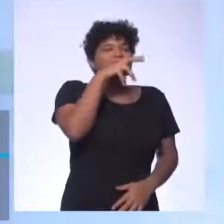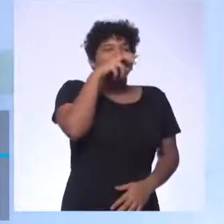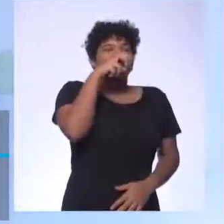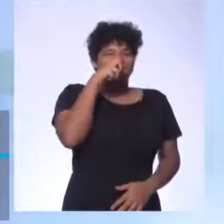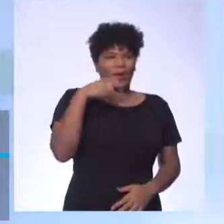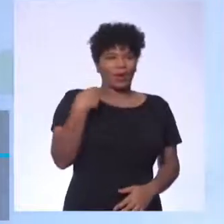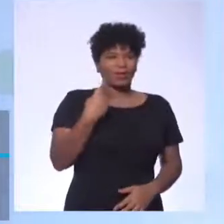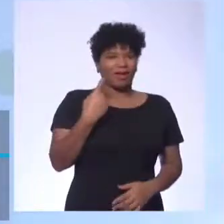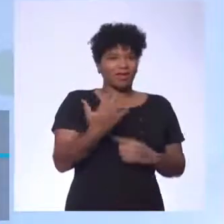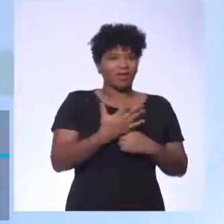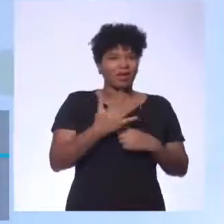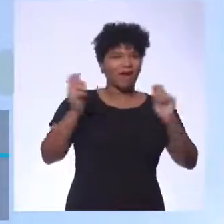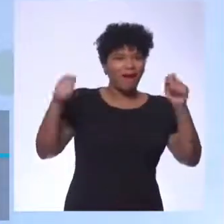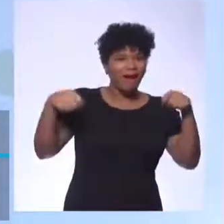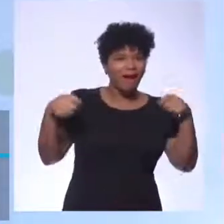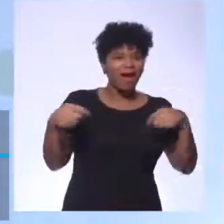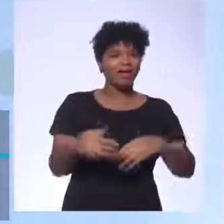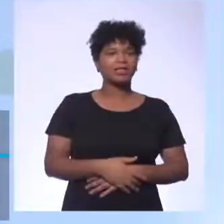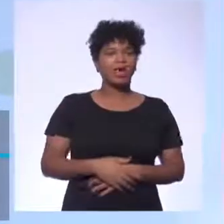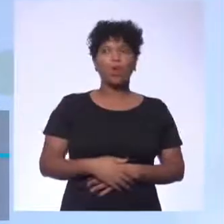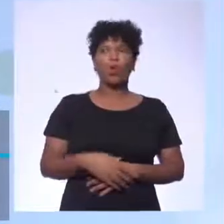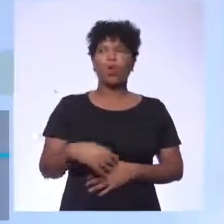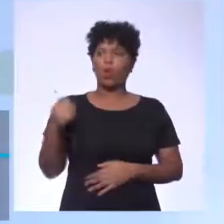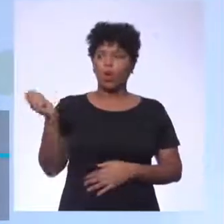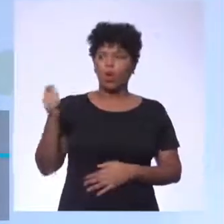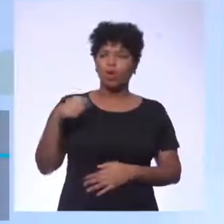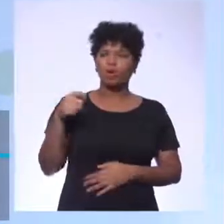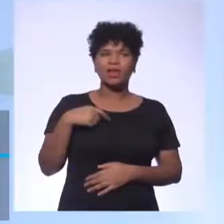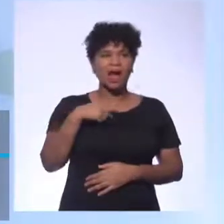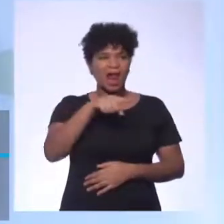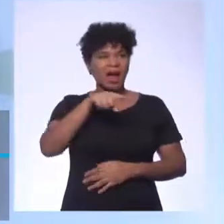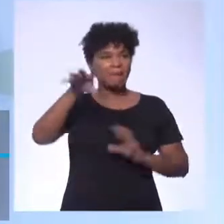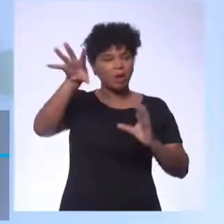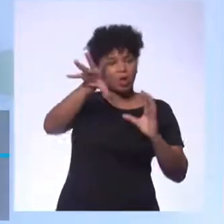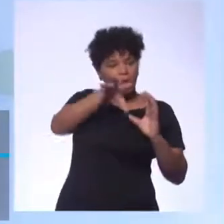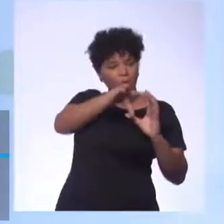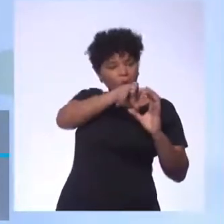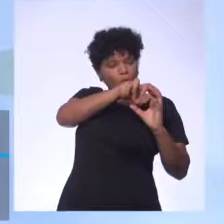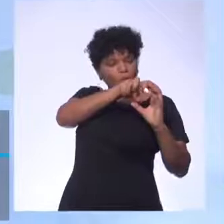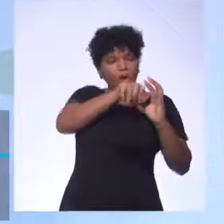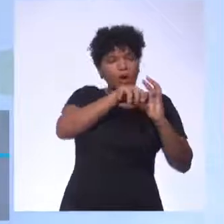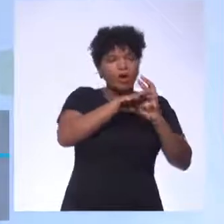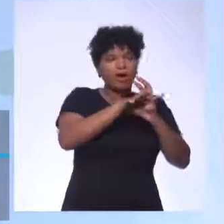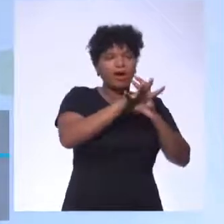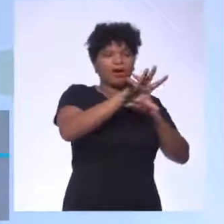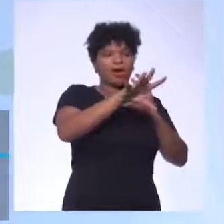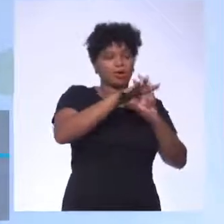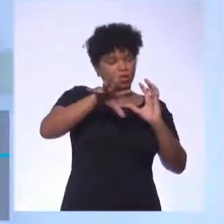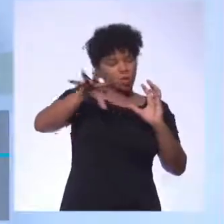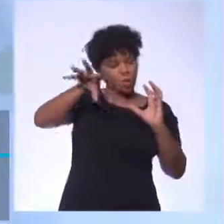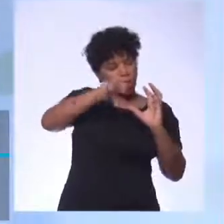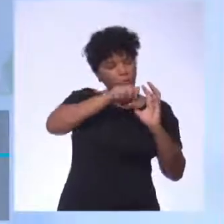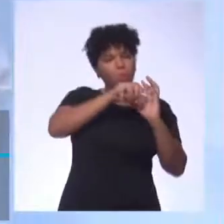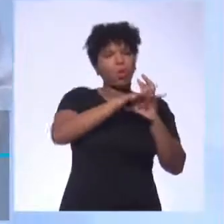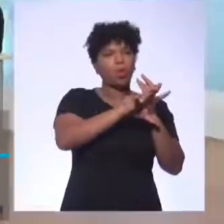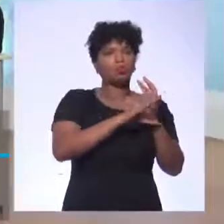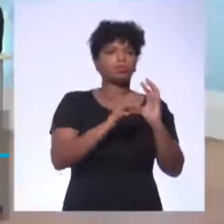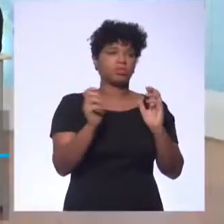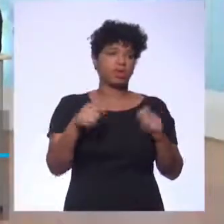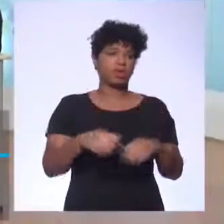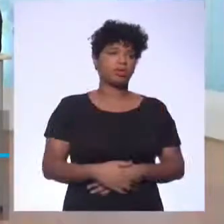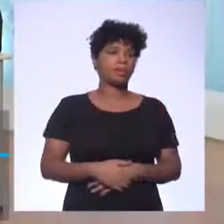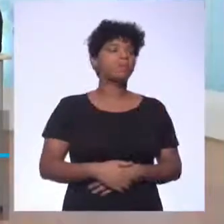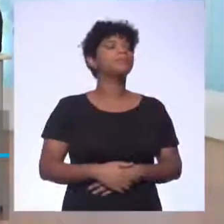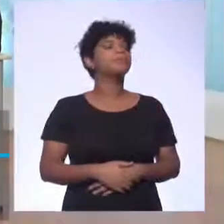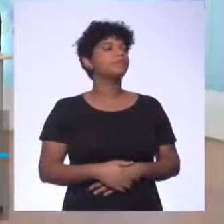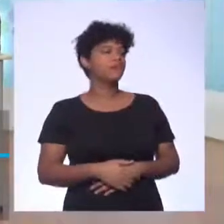água, produz açúcar e ainda libera uma molécula de oxigênio, olha que beleza. Né? Mas a gente ainda não consegue. Tá? E tem alguns